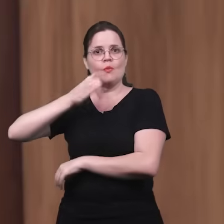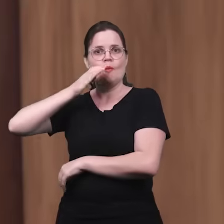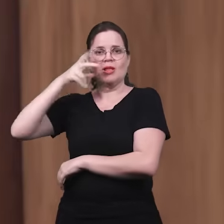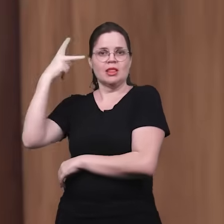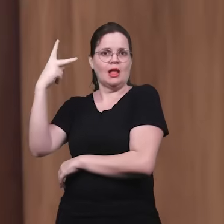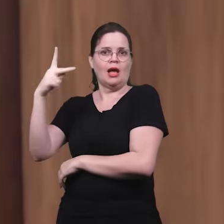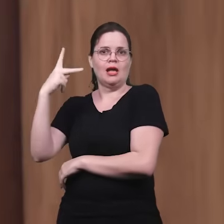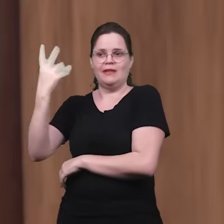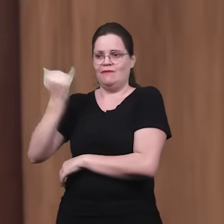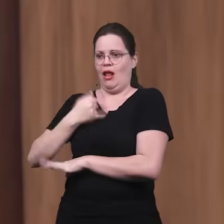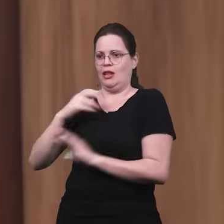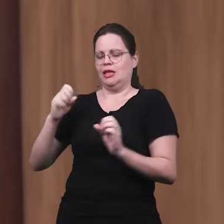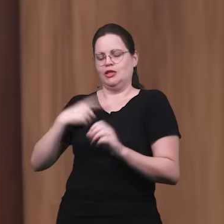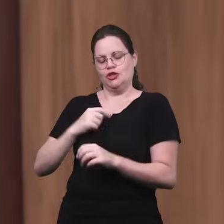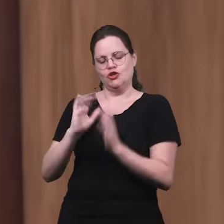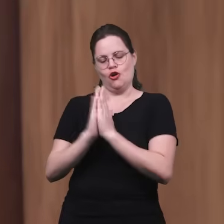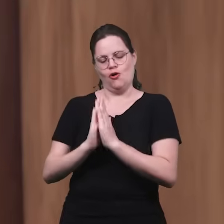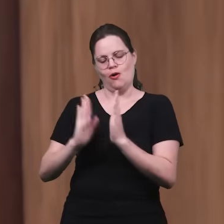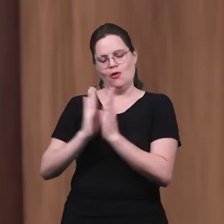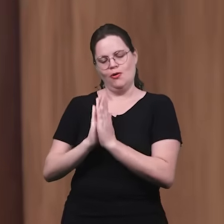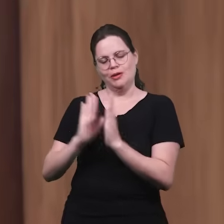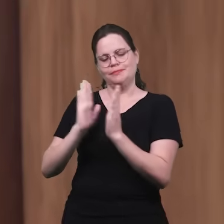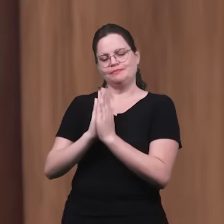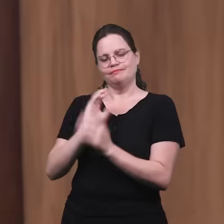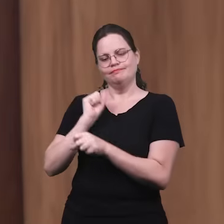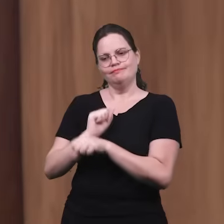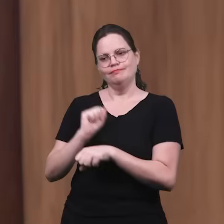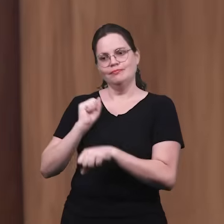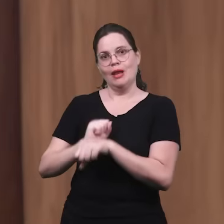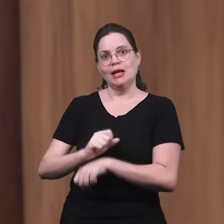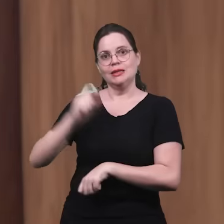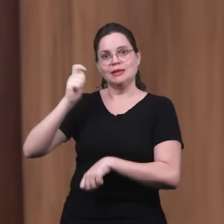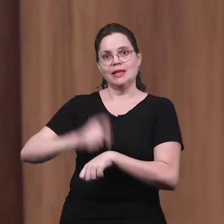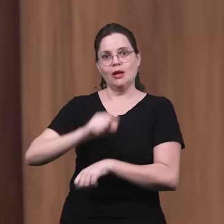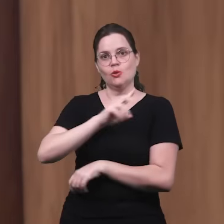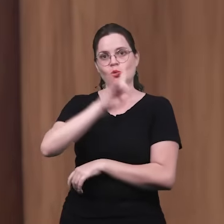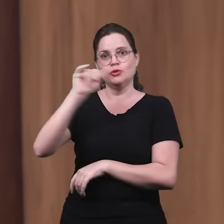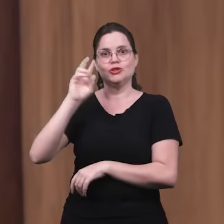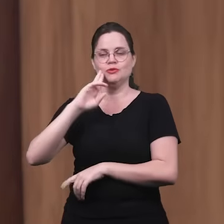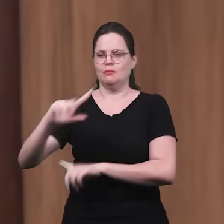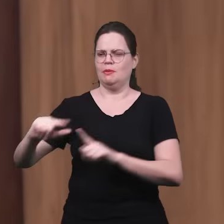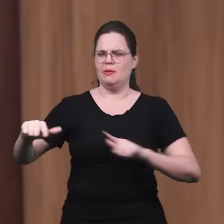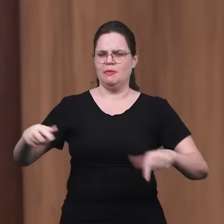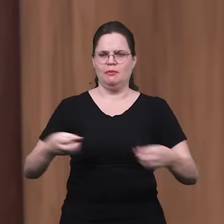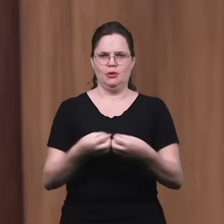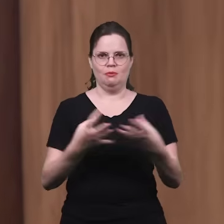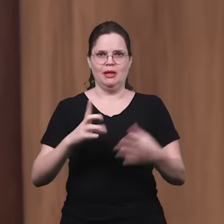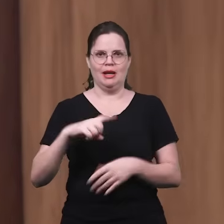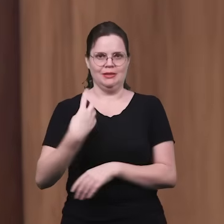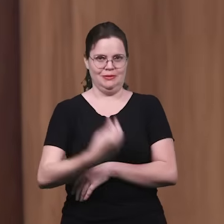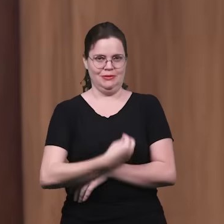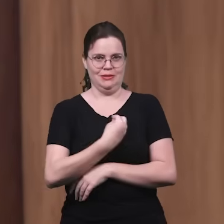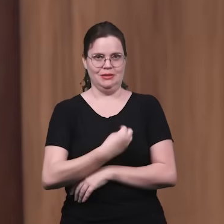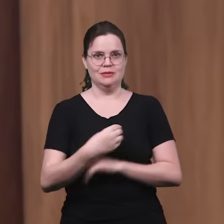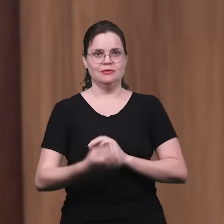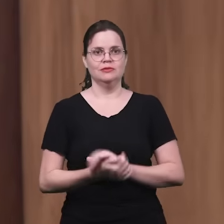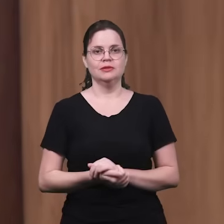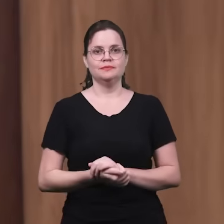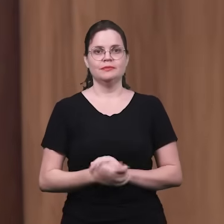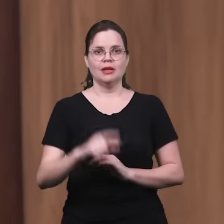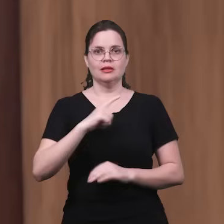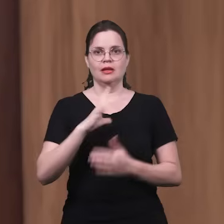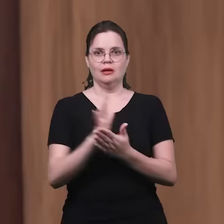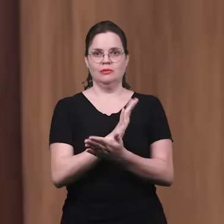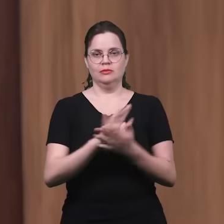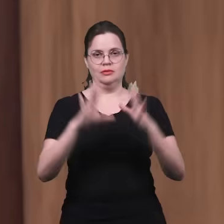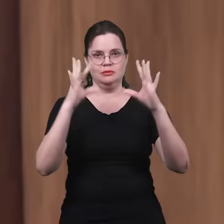ora, busca, aguarda, espera, e até que chega o dia de uma operação grandiosa da parte do Senhor. Tem detalhes aqui